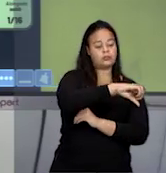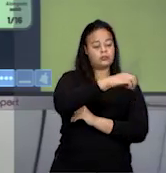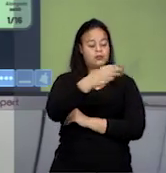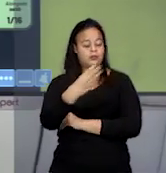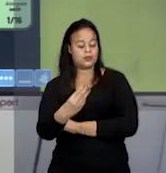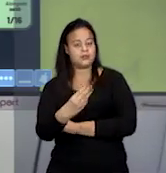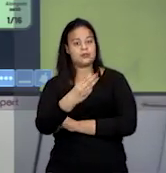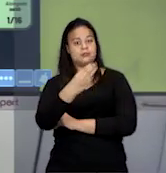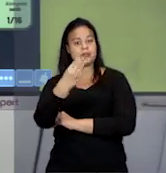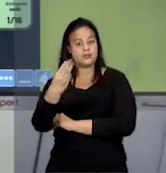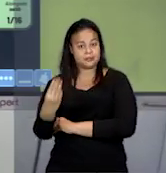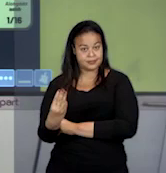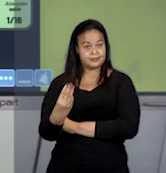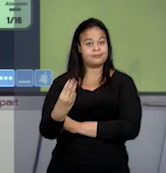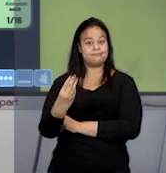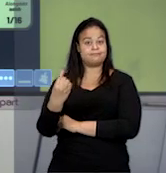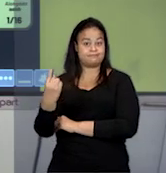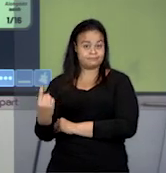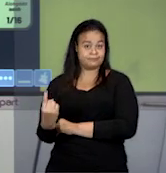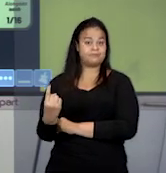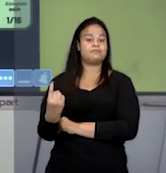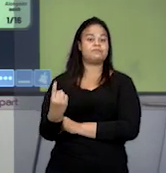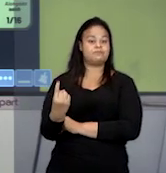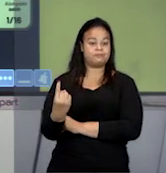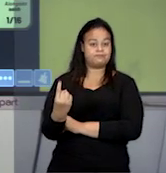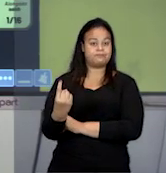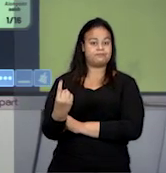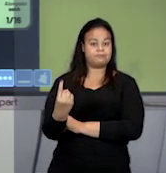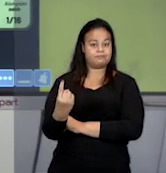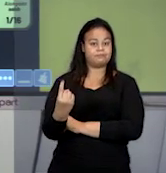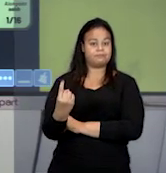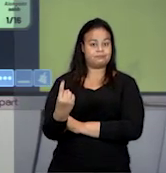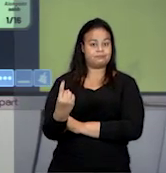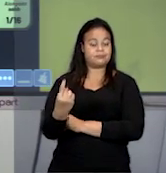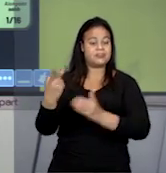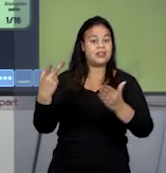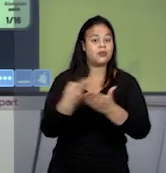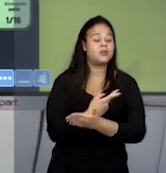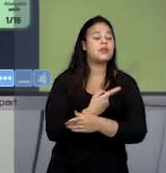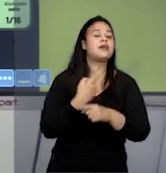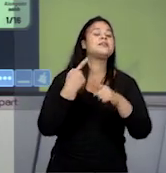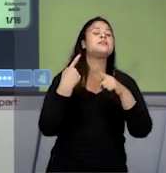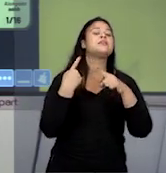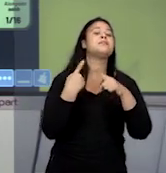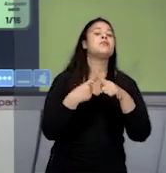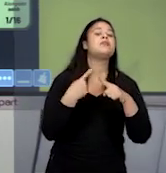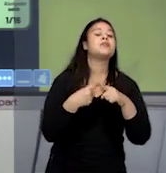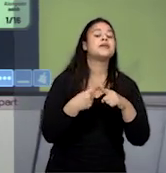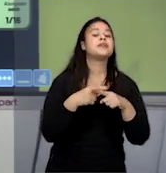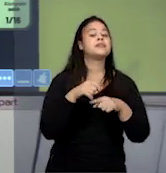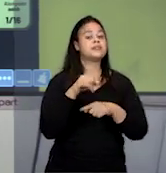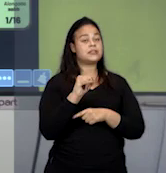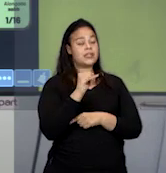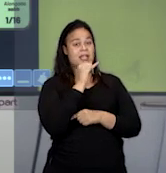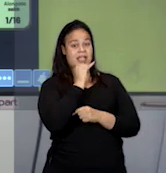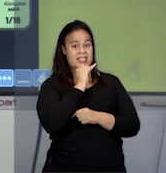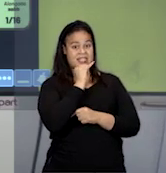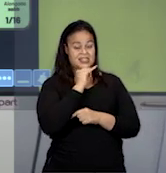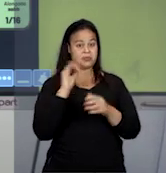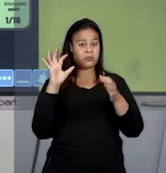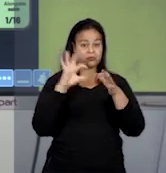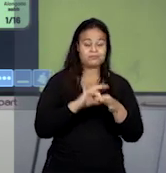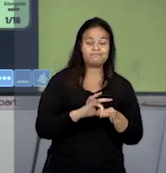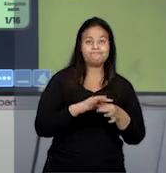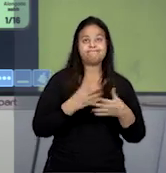3, para 3, para 1. Isso vai acontecer muito também em casos, por exemplo, de